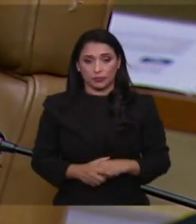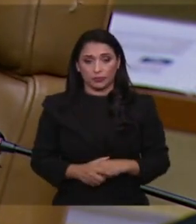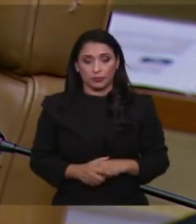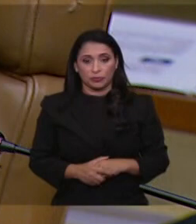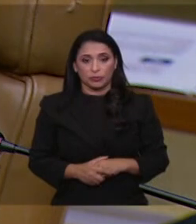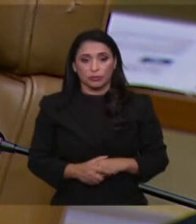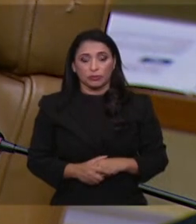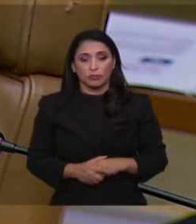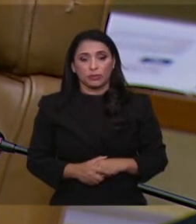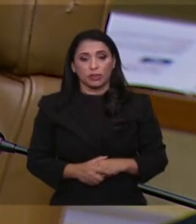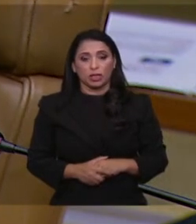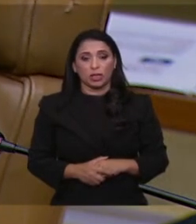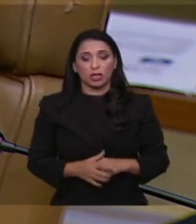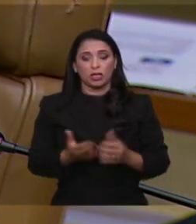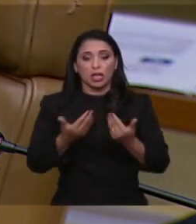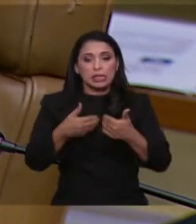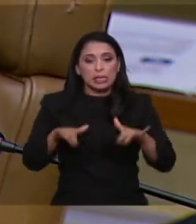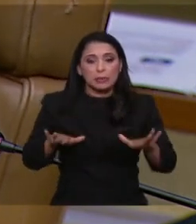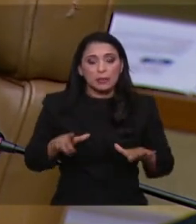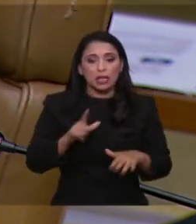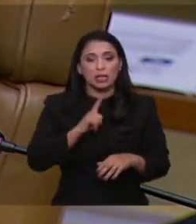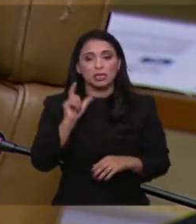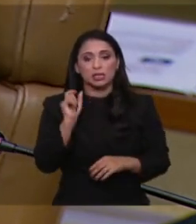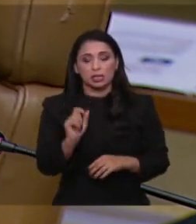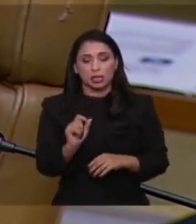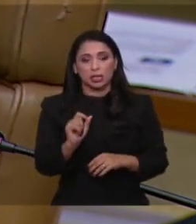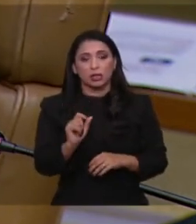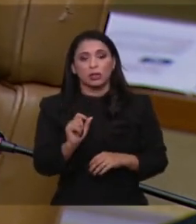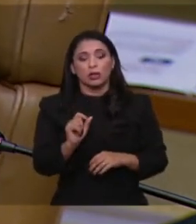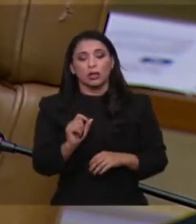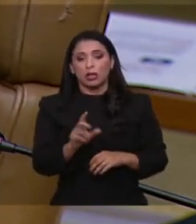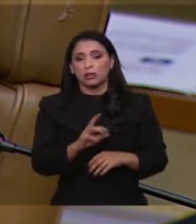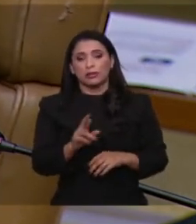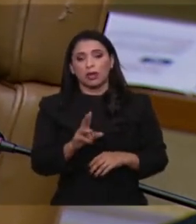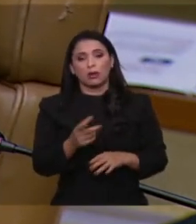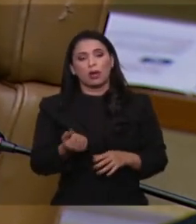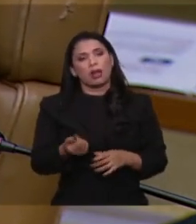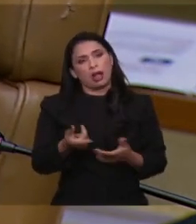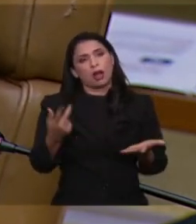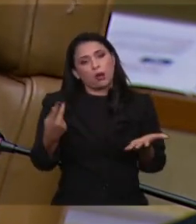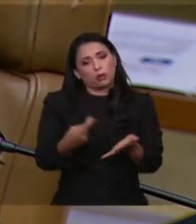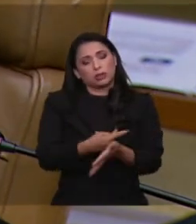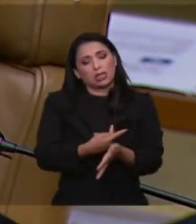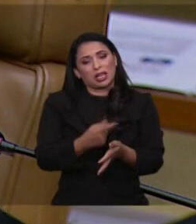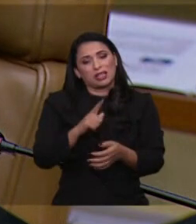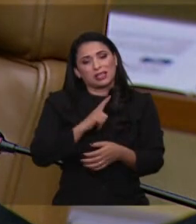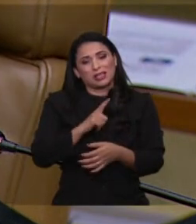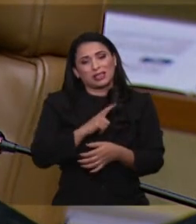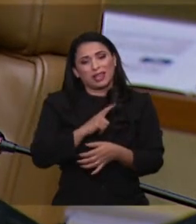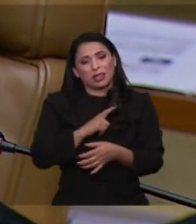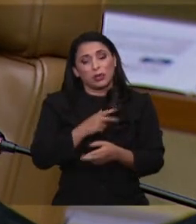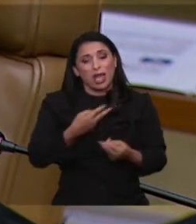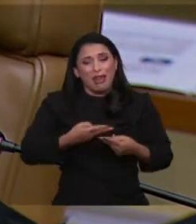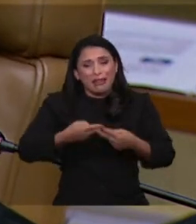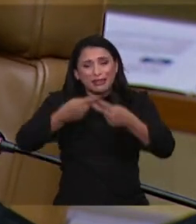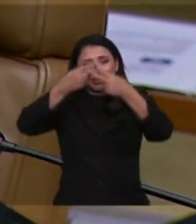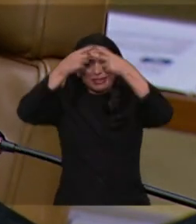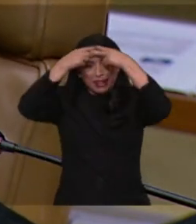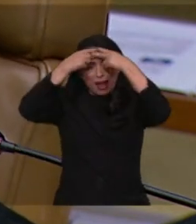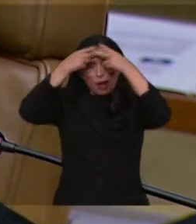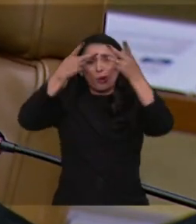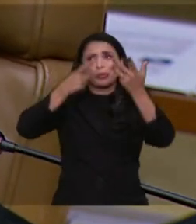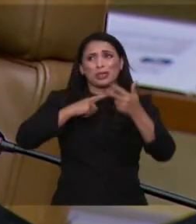sua dissolução, normalmente, ou não raras vezes, traz uma carga de traumas nas pessoas,